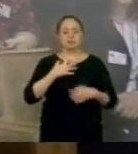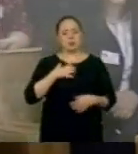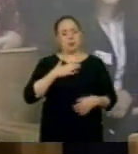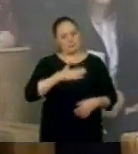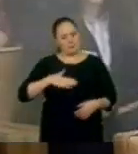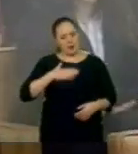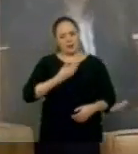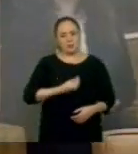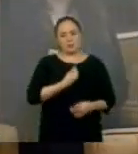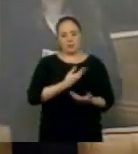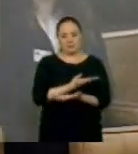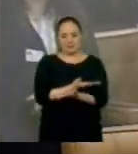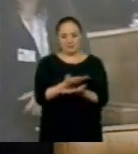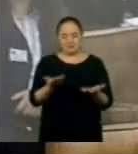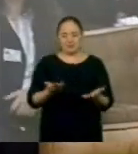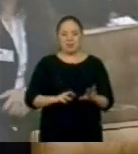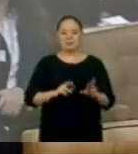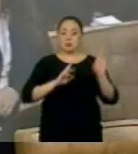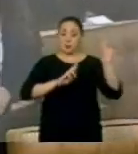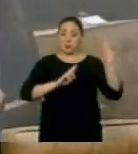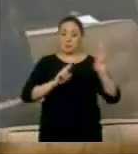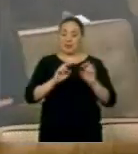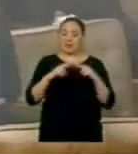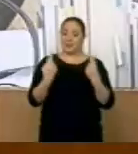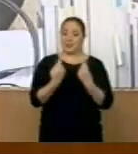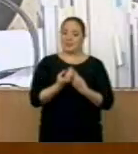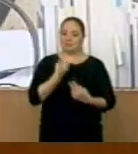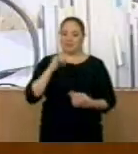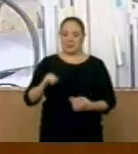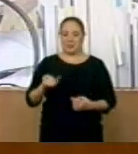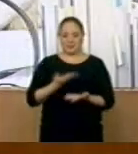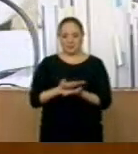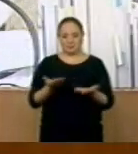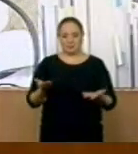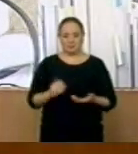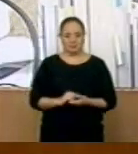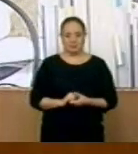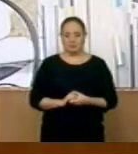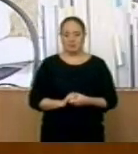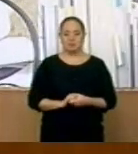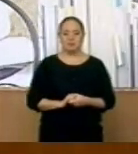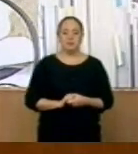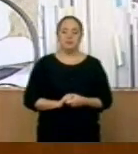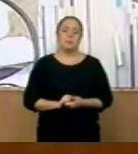com a presença de todos, esperamos que seja proveitosa essa sessão. Senhores ministros,